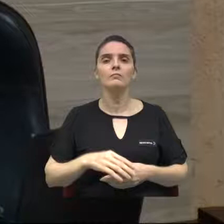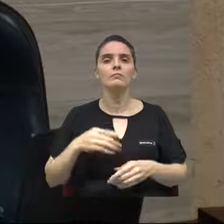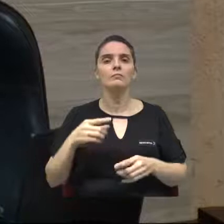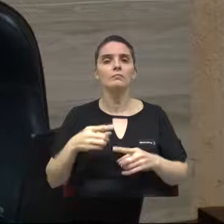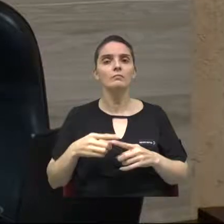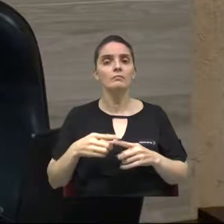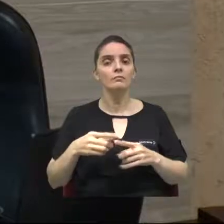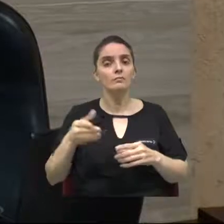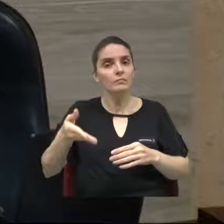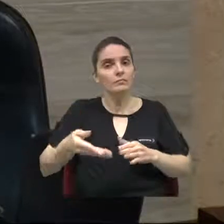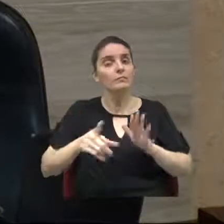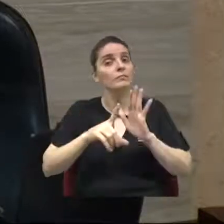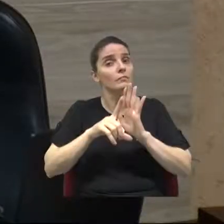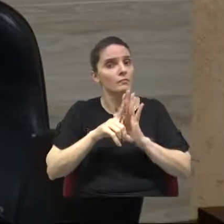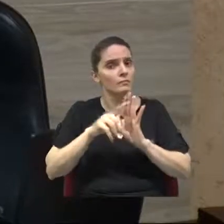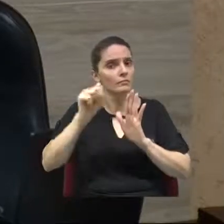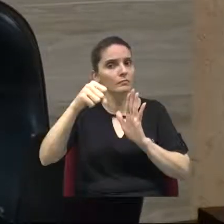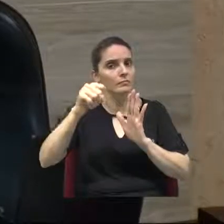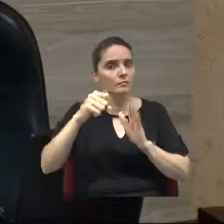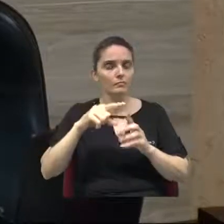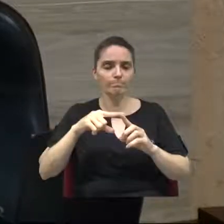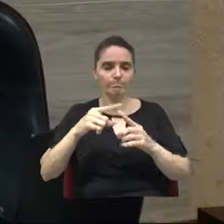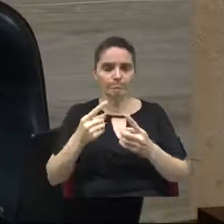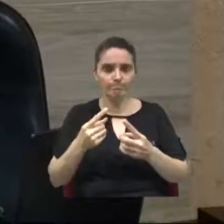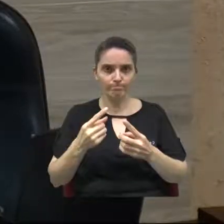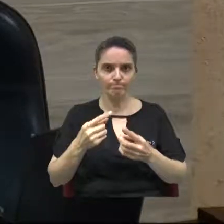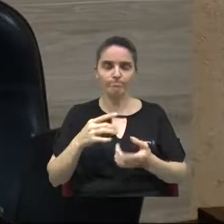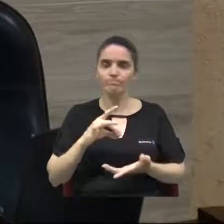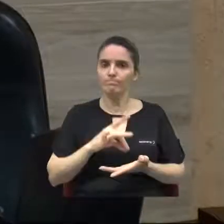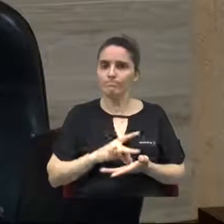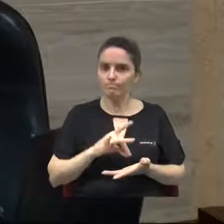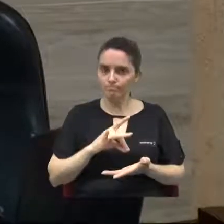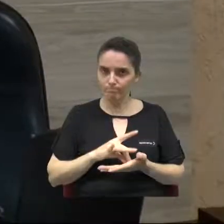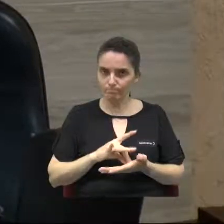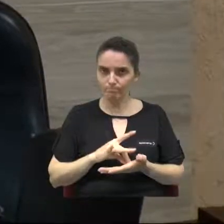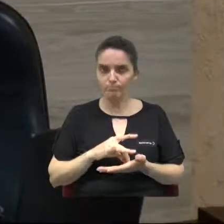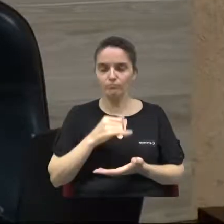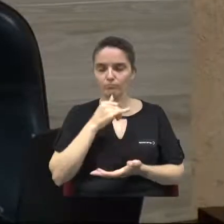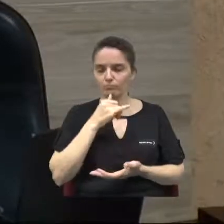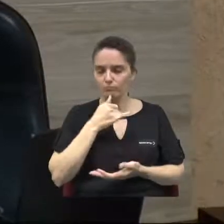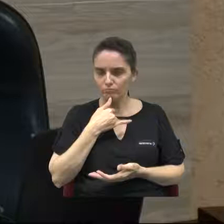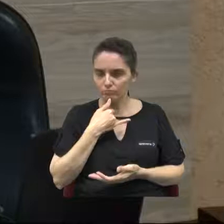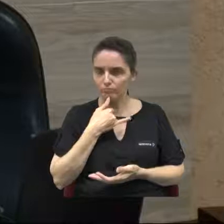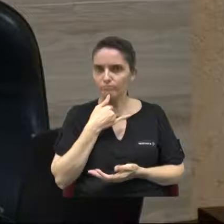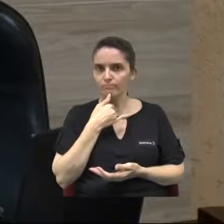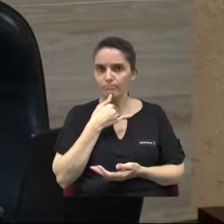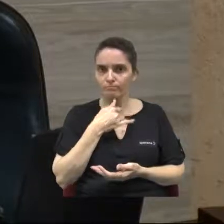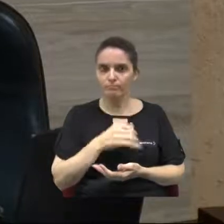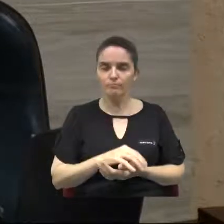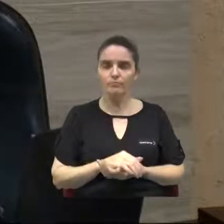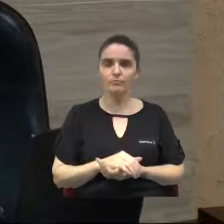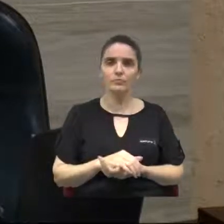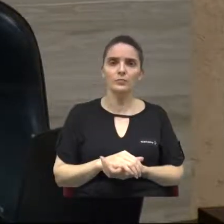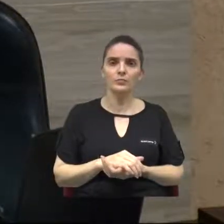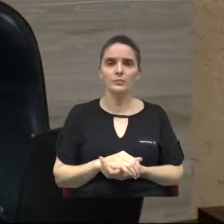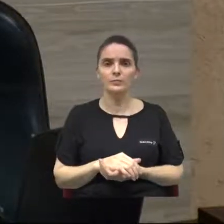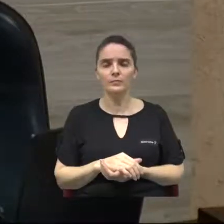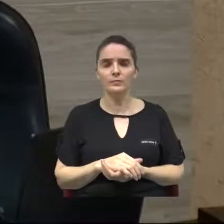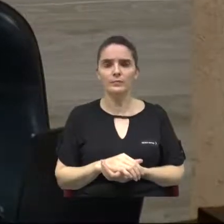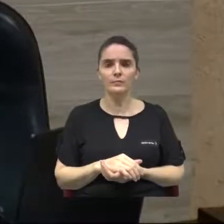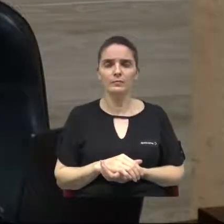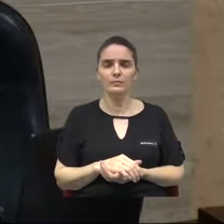lei. E, infelizmente, doutor Marcelo, essa casa ainda não detém da